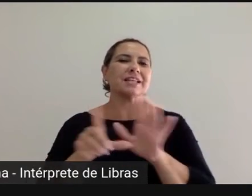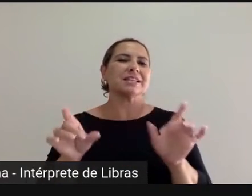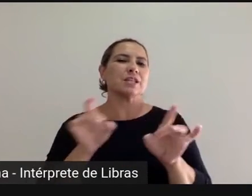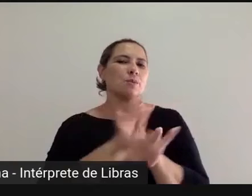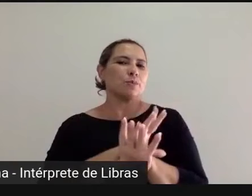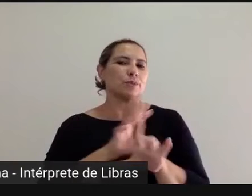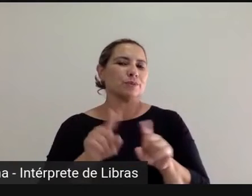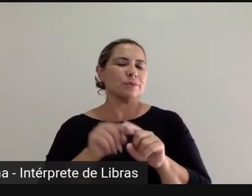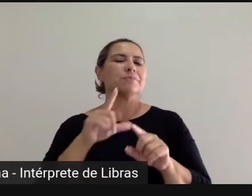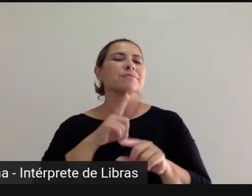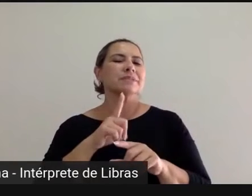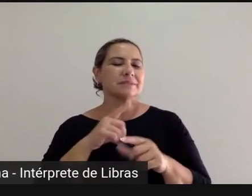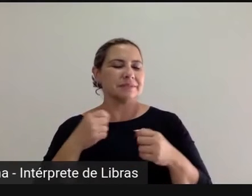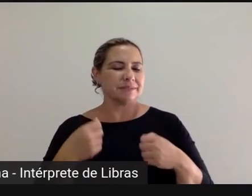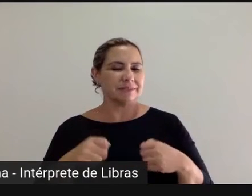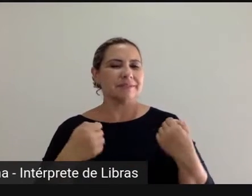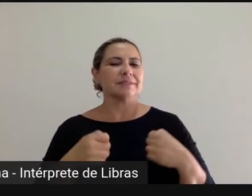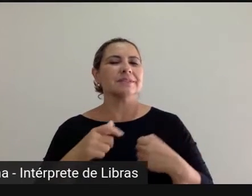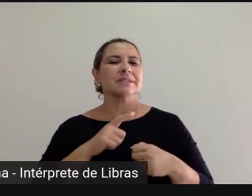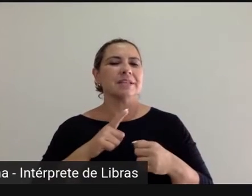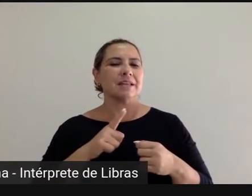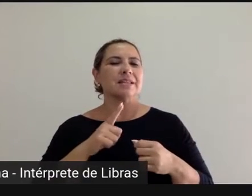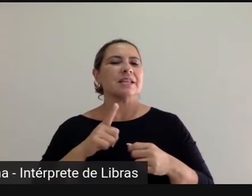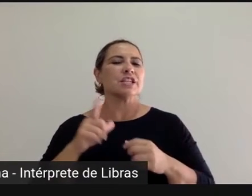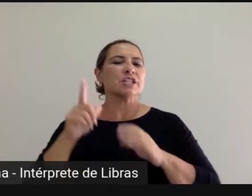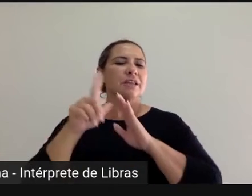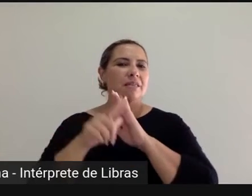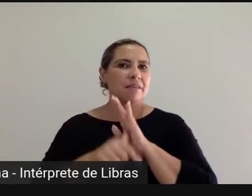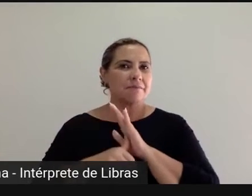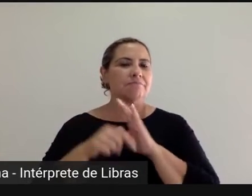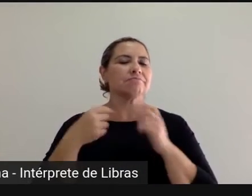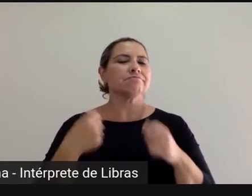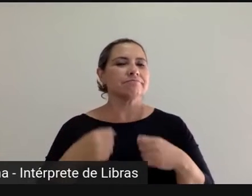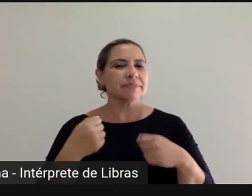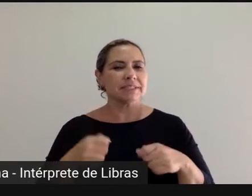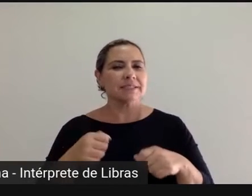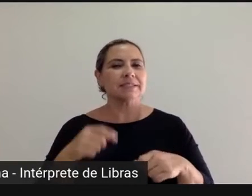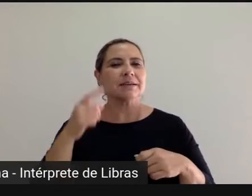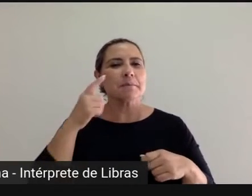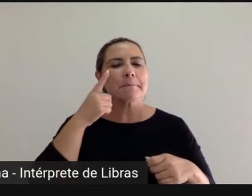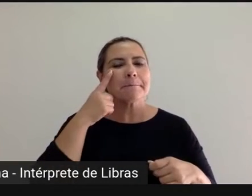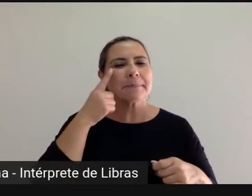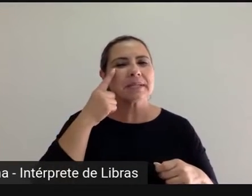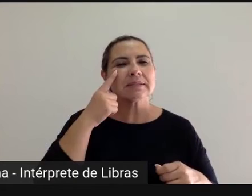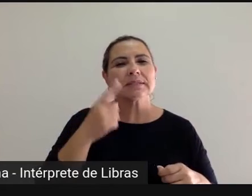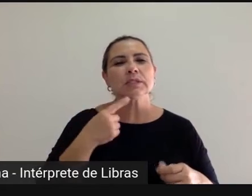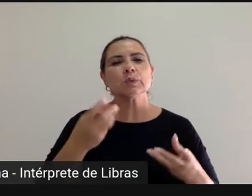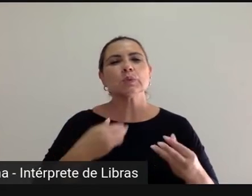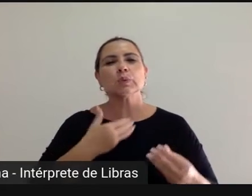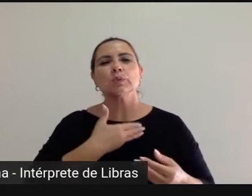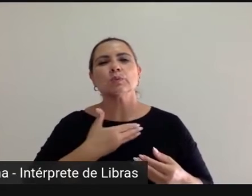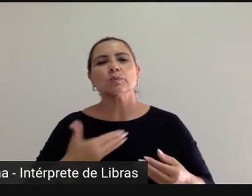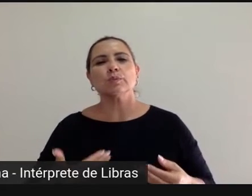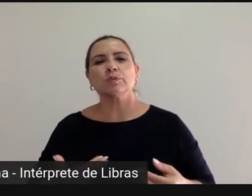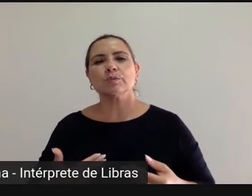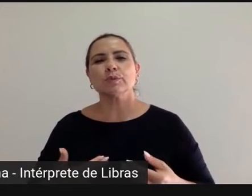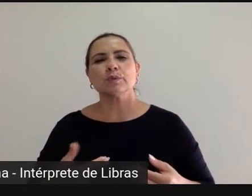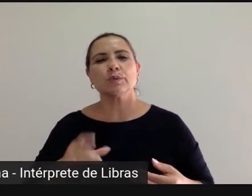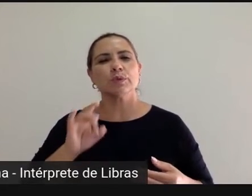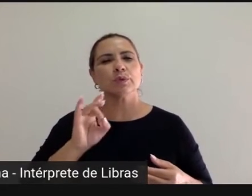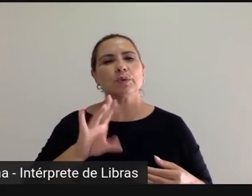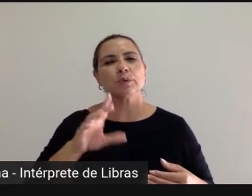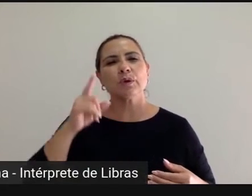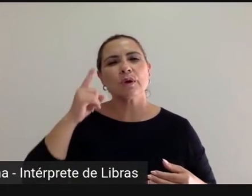precisa existir, né? Ela já está muito tardia, ela precisa levar em consideração a questão do poder econômico, não apenas como uma